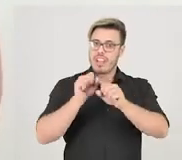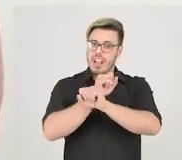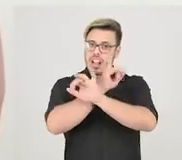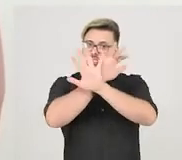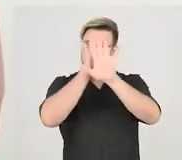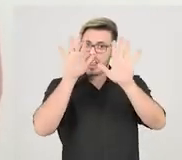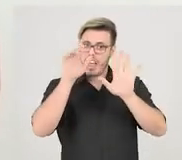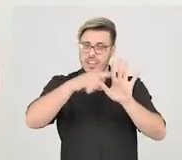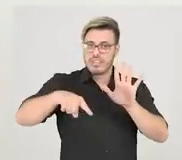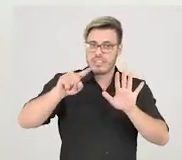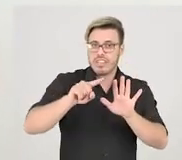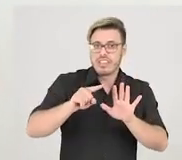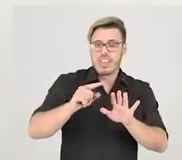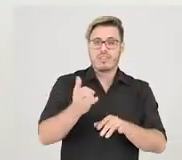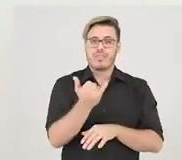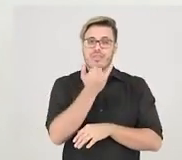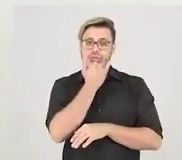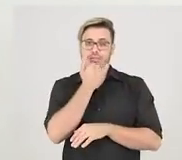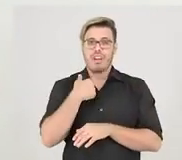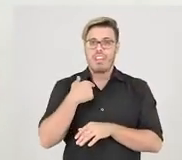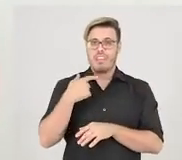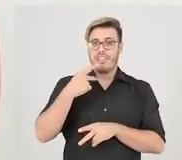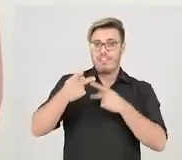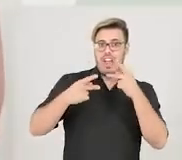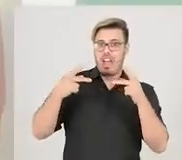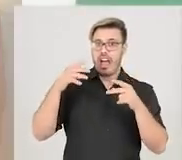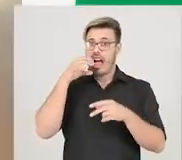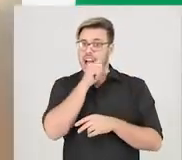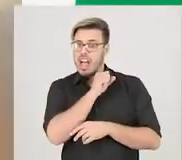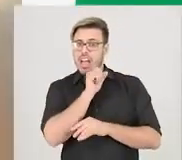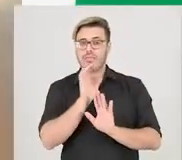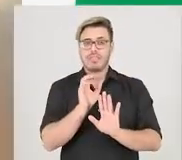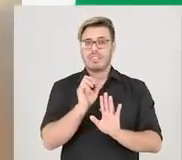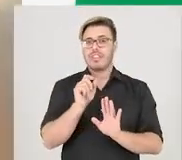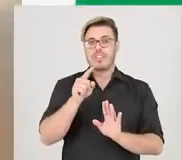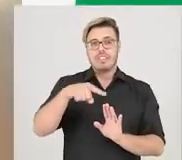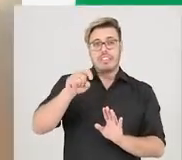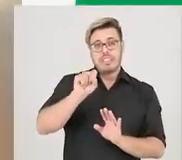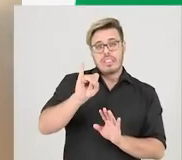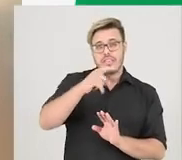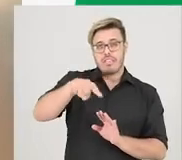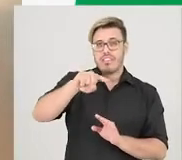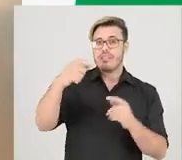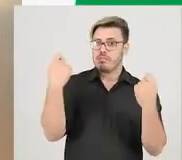só entrar em contato conosco na Coordenadoria de Políticas para a Educação Especial. Obrigada.